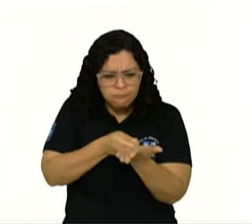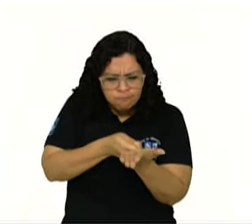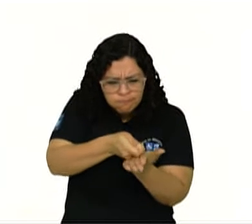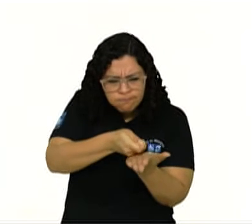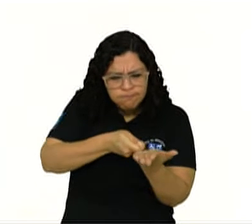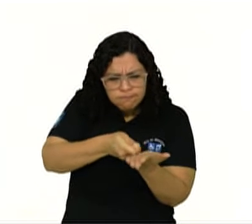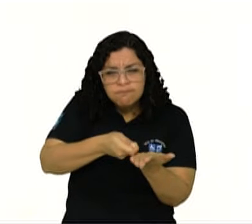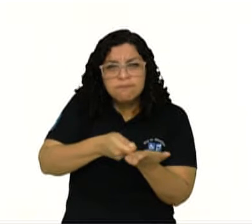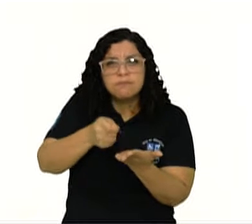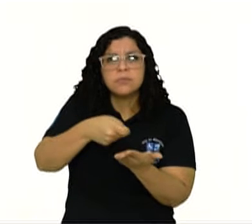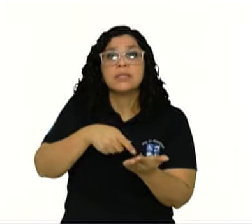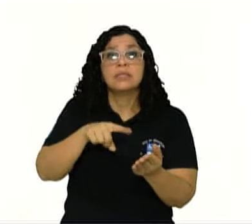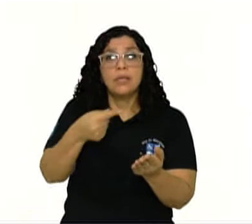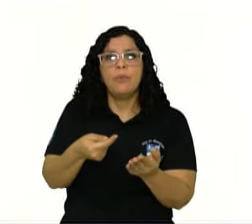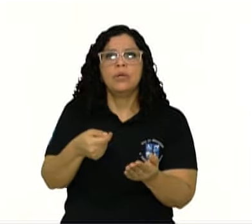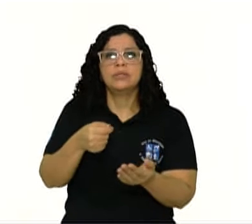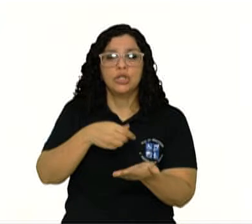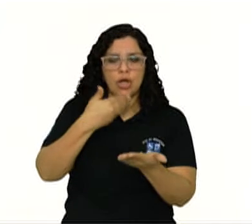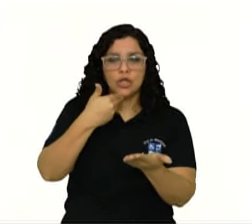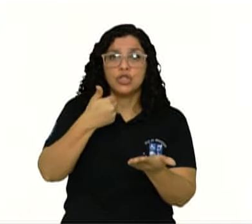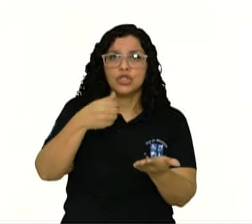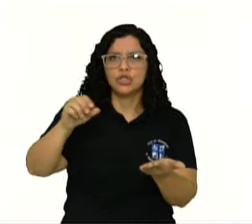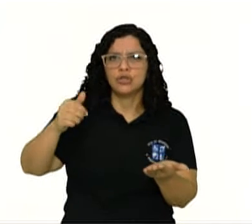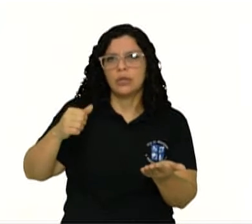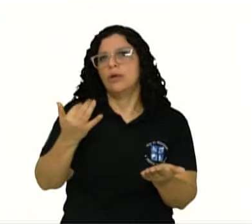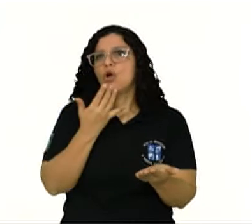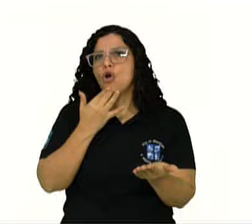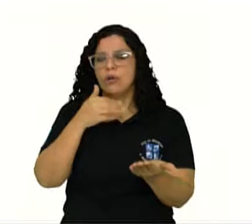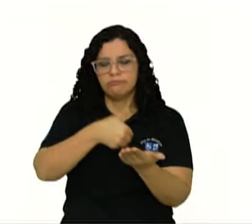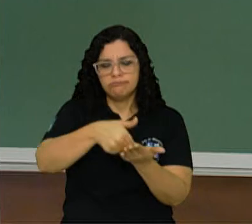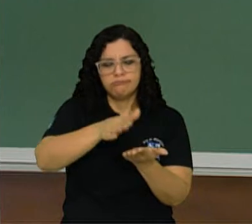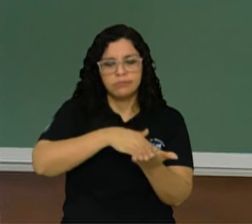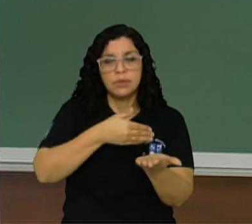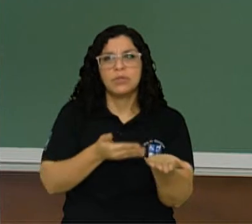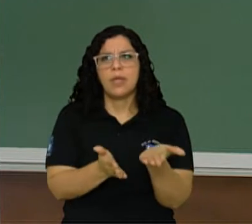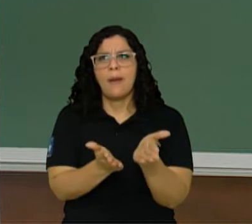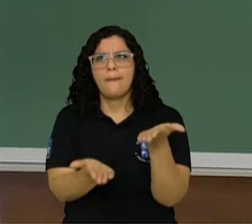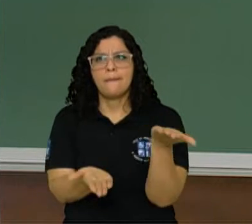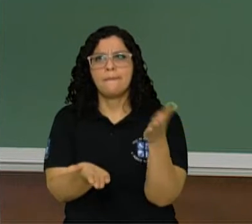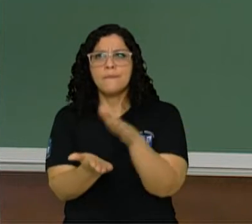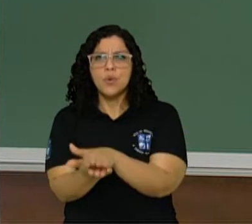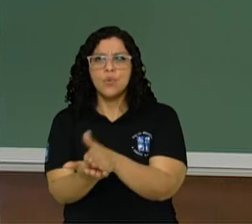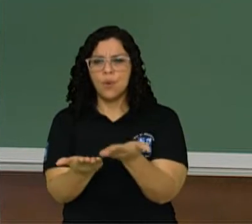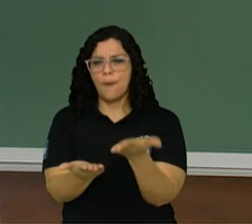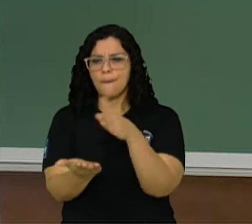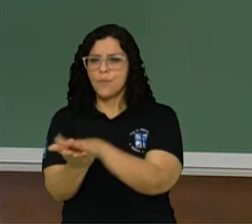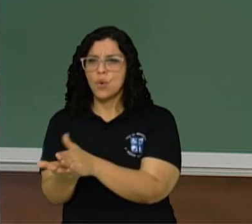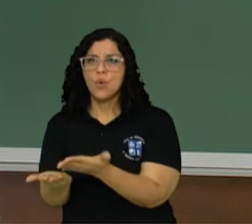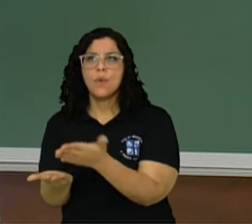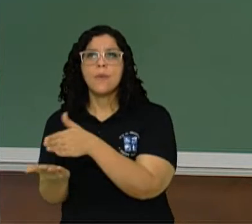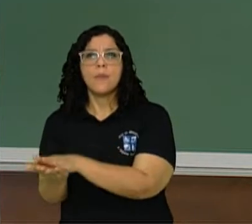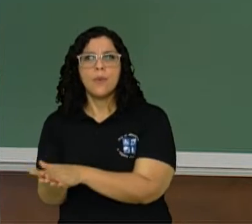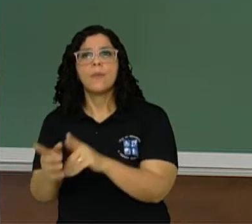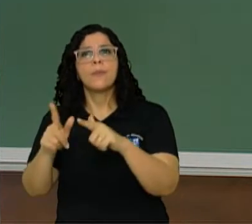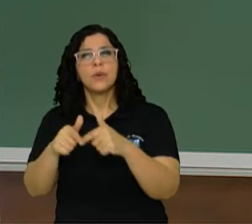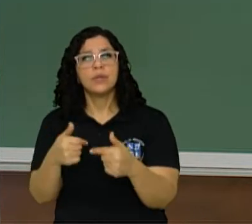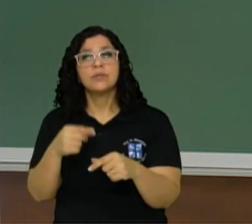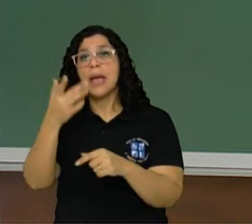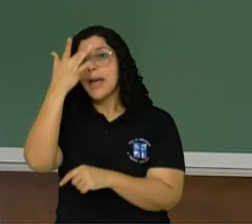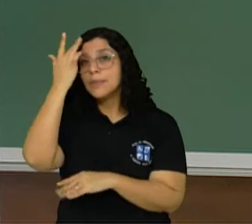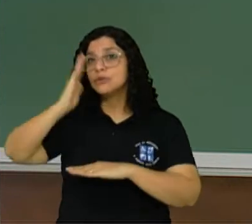que é feito à mão é considerado artesanal. Então, as matrizes das gravuras são artesanais. Por isso,